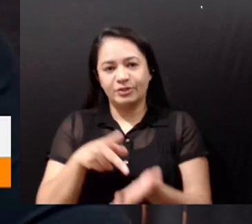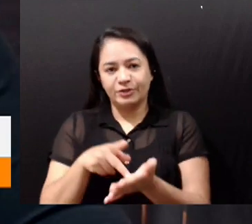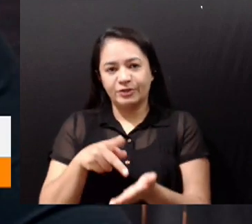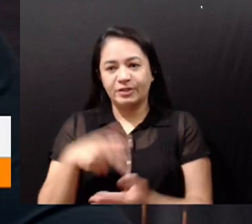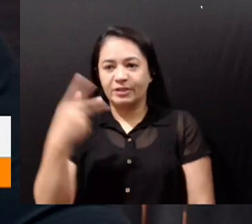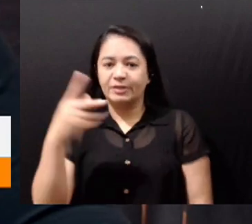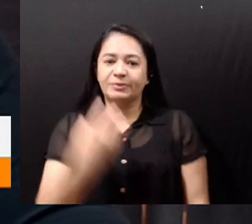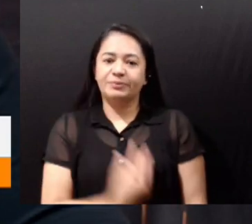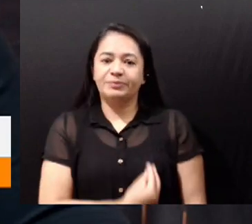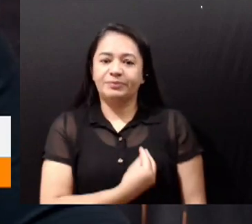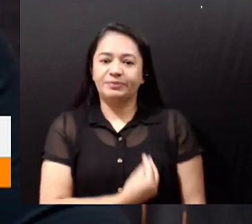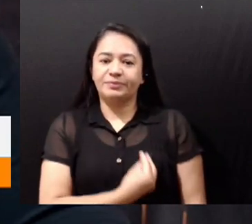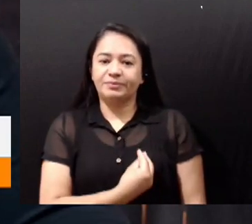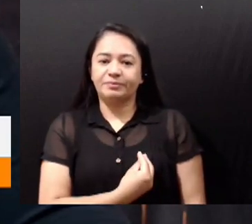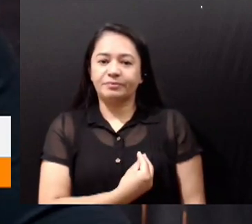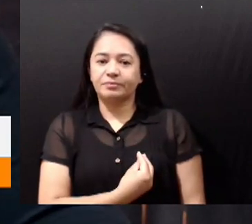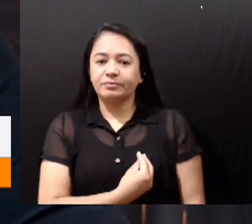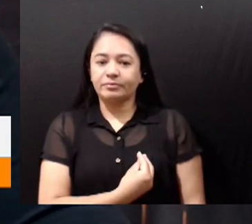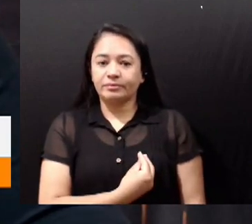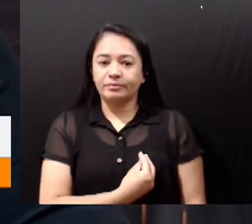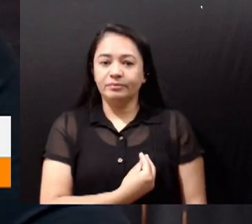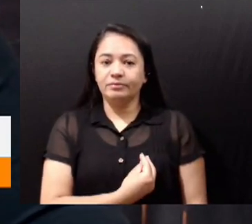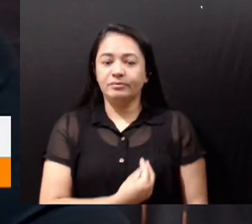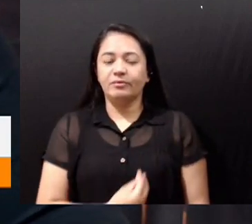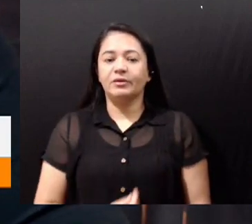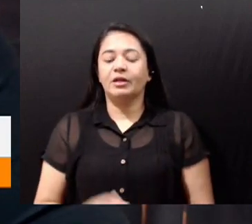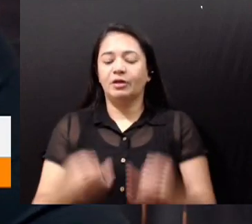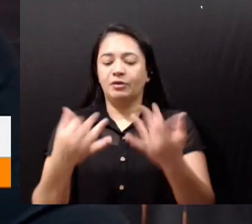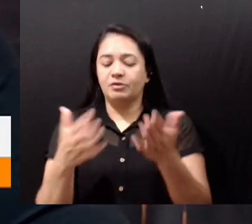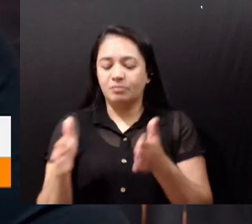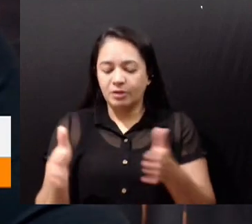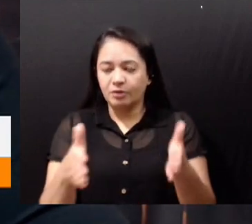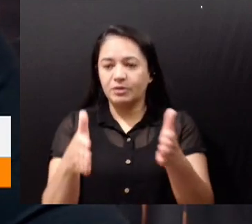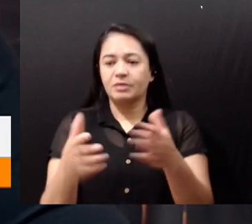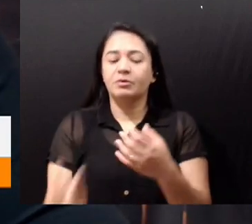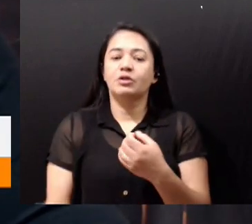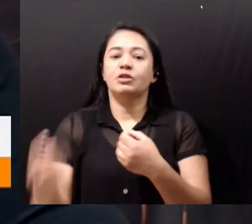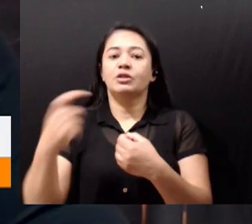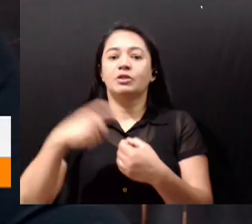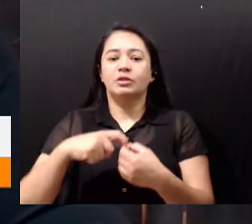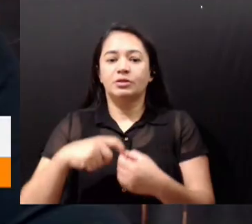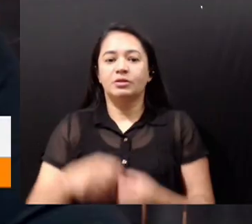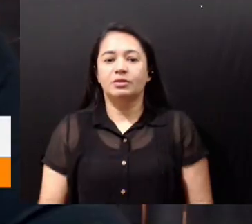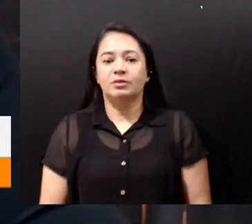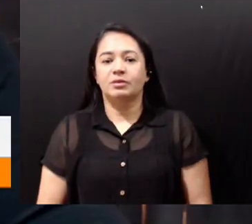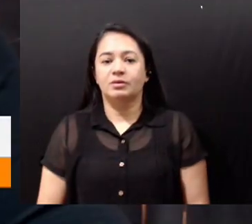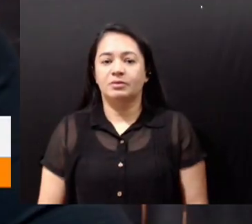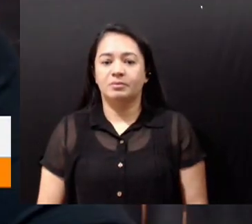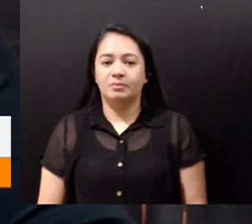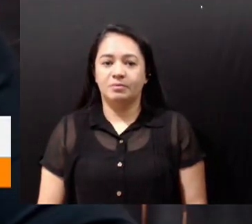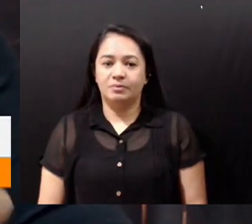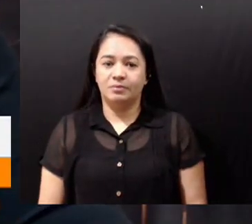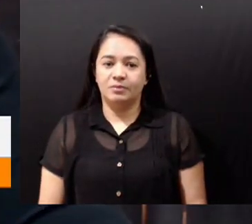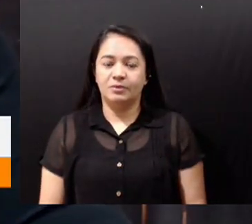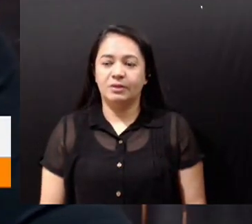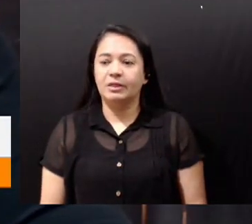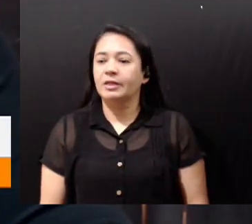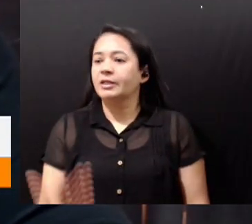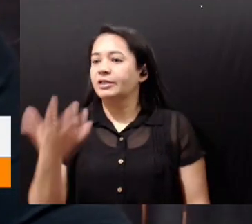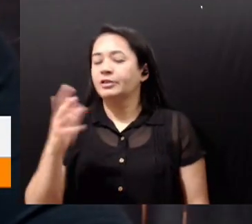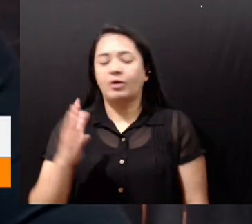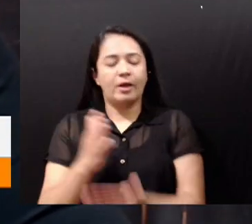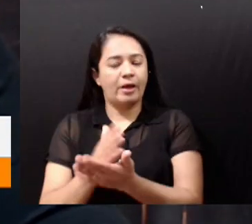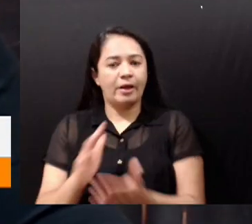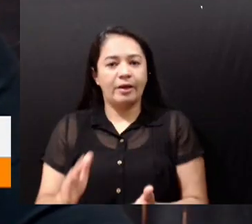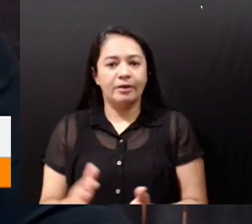né? Então, eu trago esse caminho de volta, de não querer que passe, de não querer que não sinta,